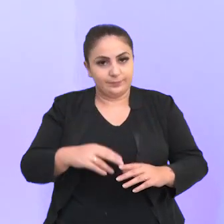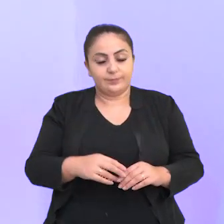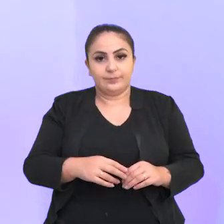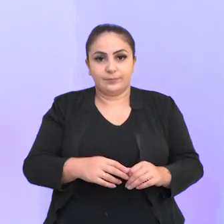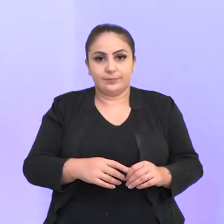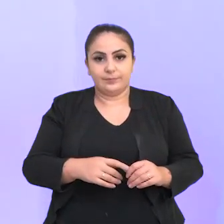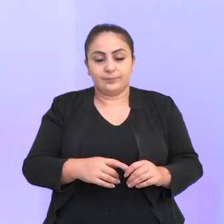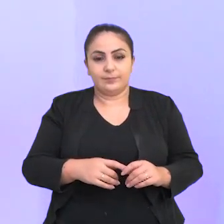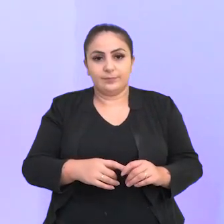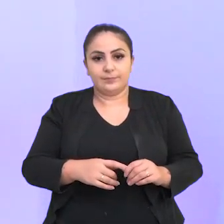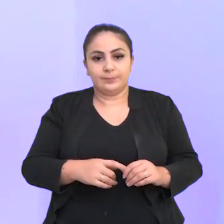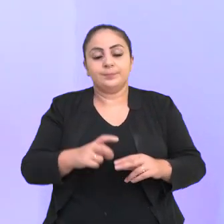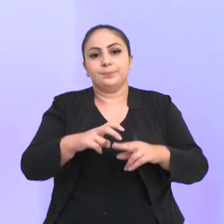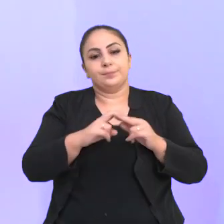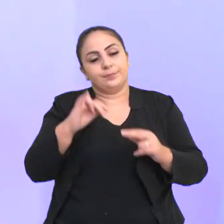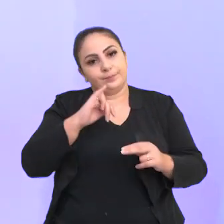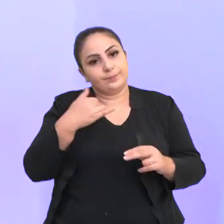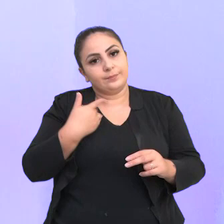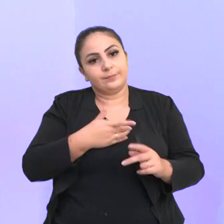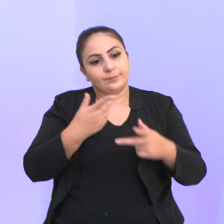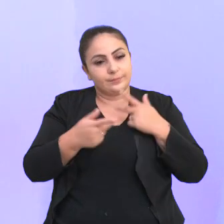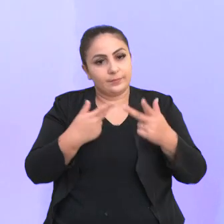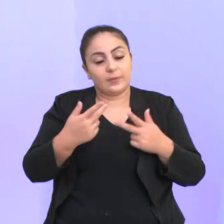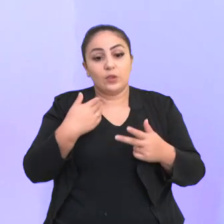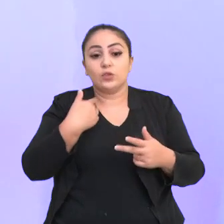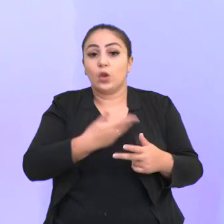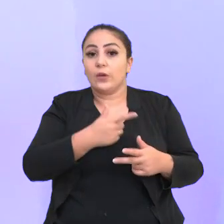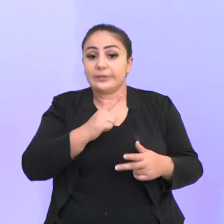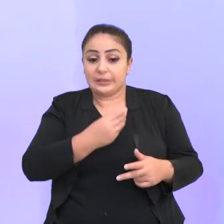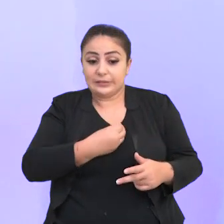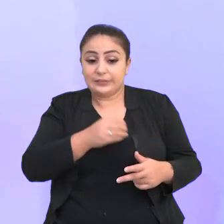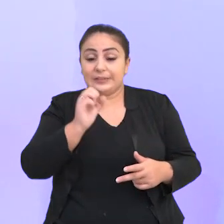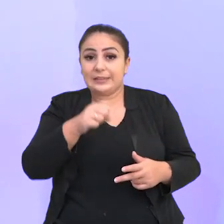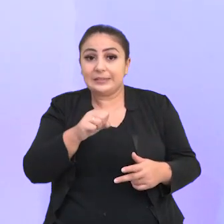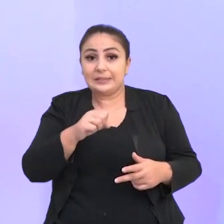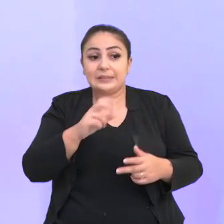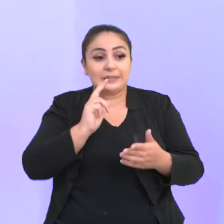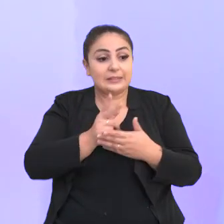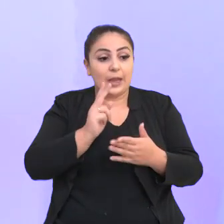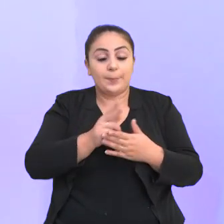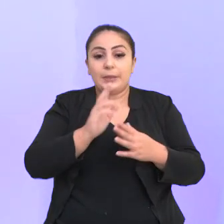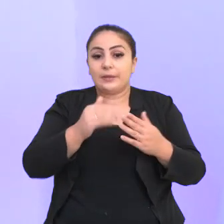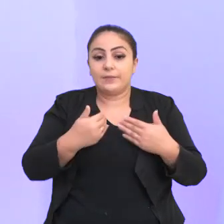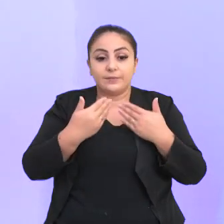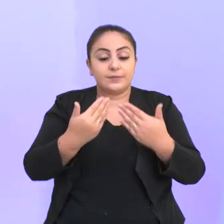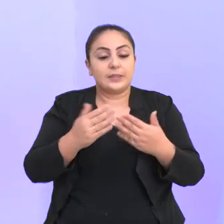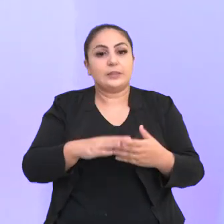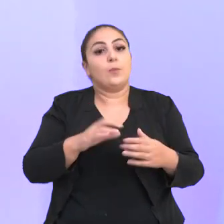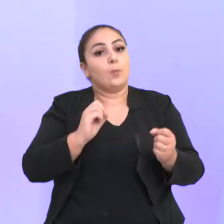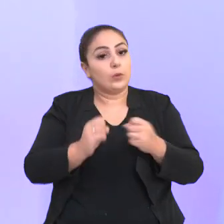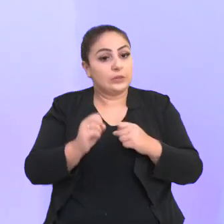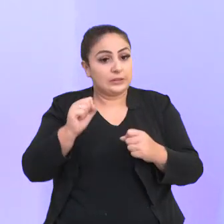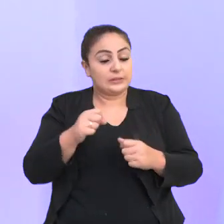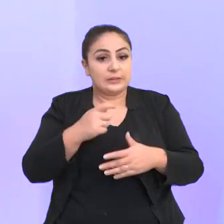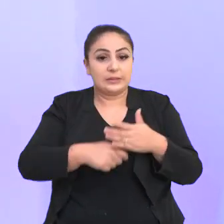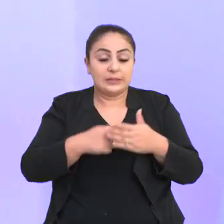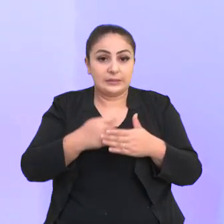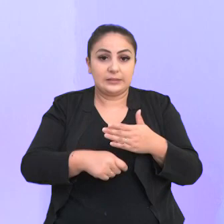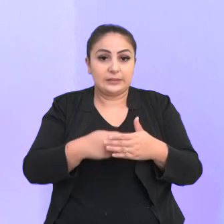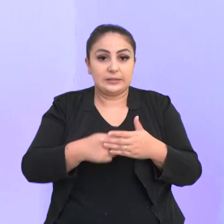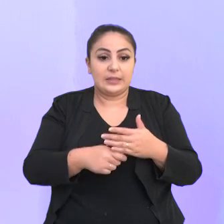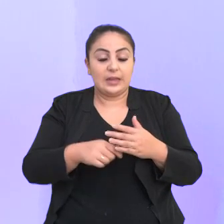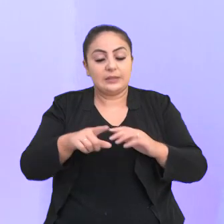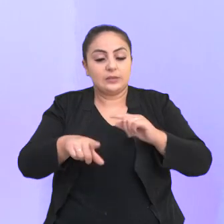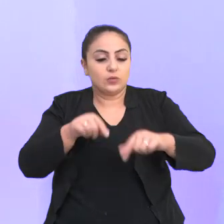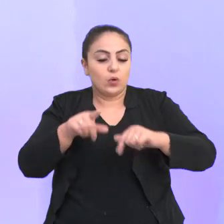Governo Federal. É importante nós ressaltarmos isso, que nós temos que estar sempre à frente. Poderia-se